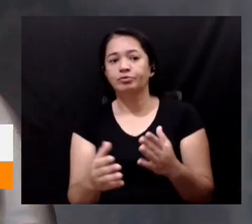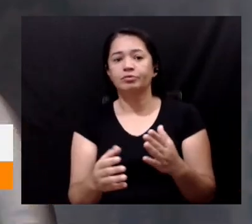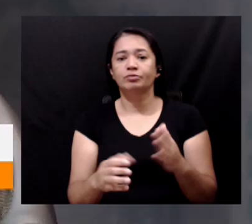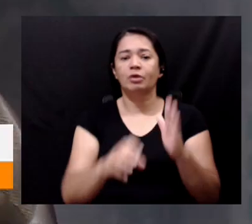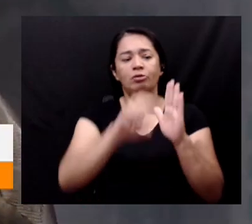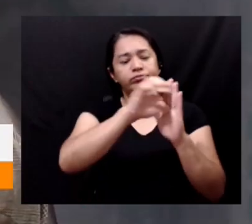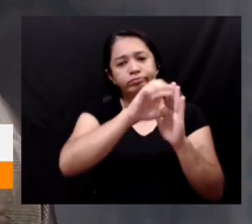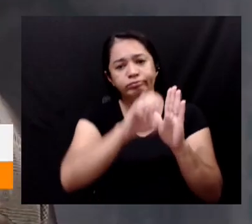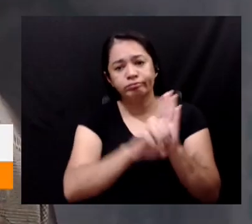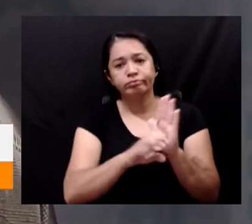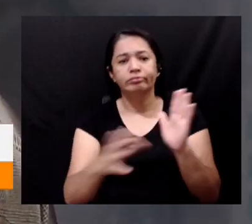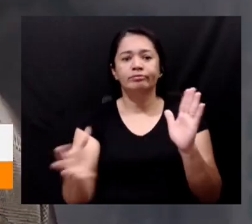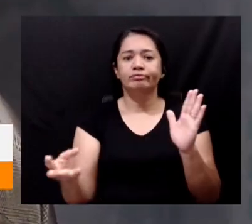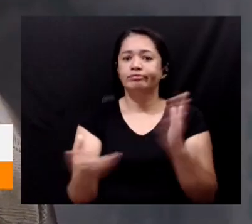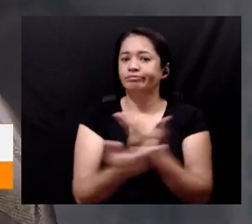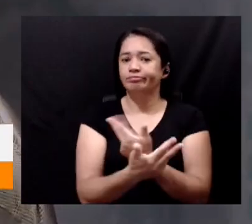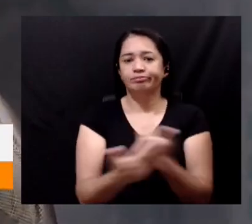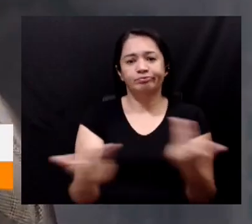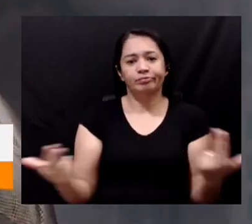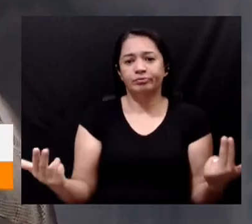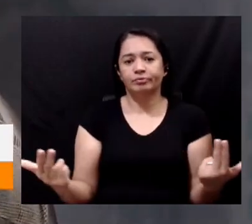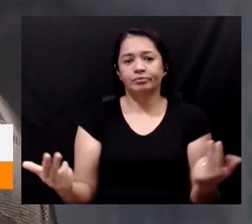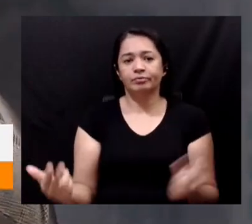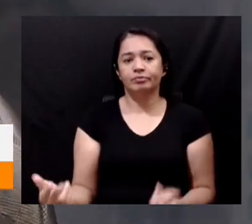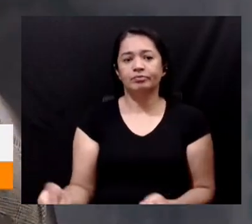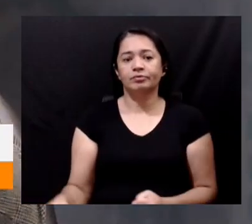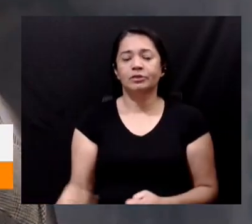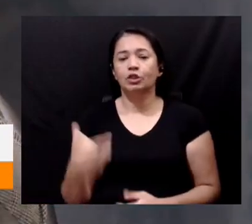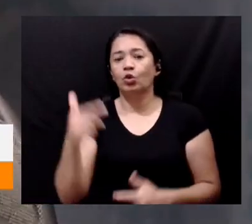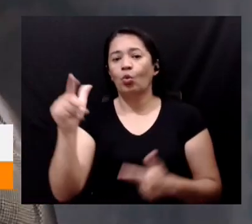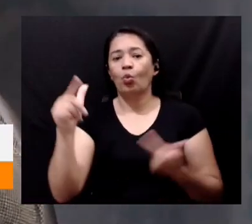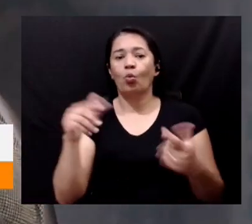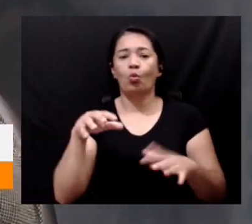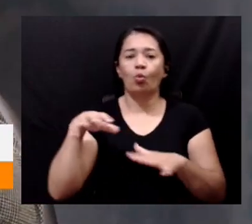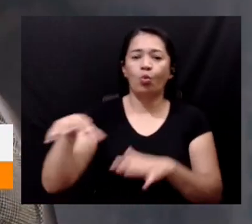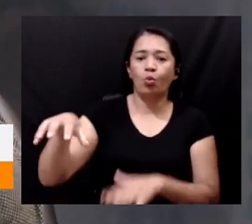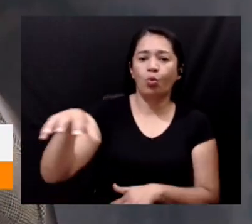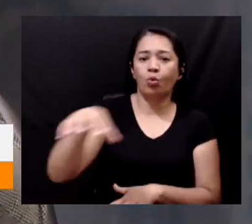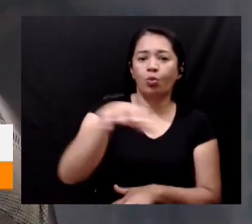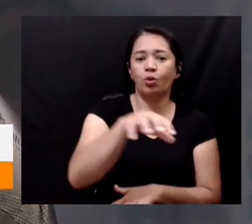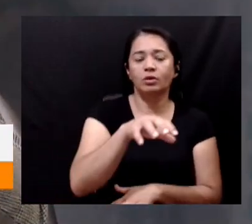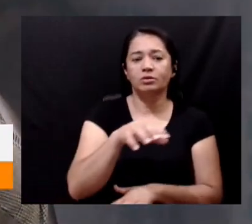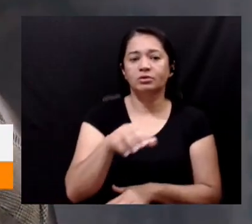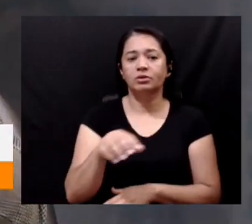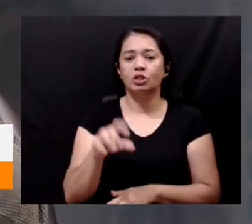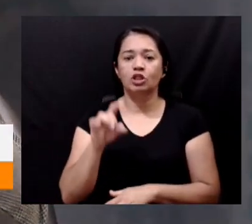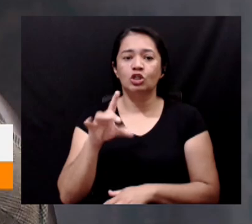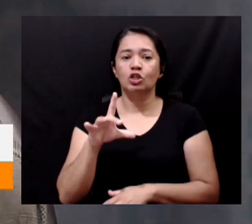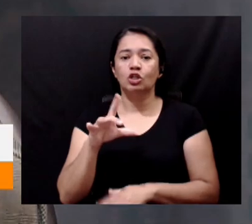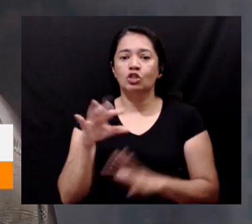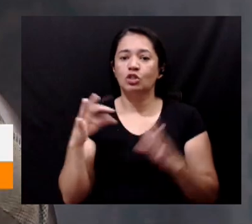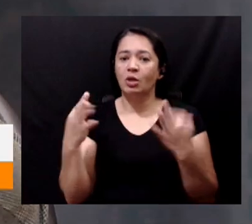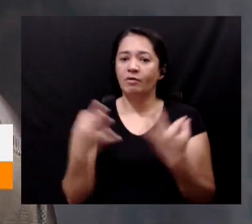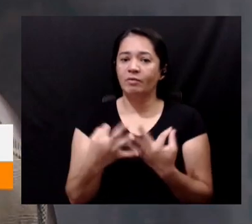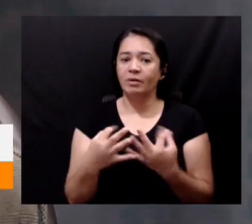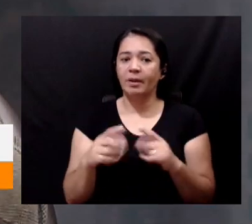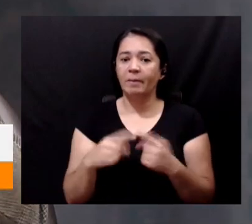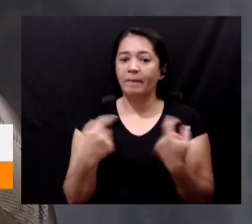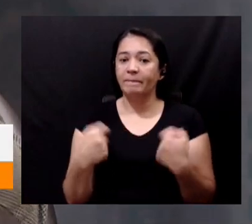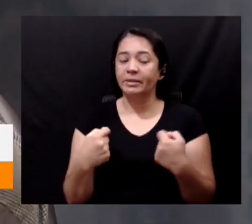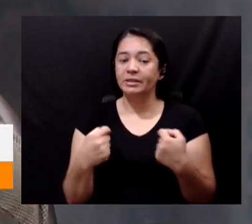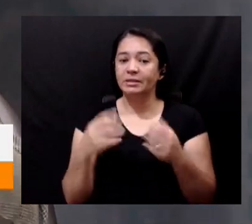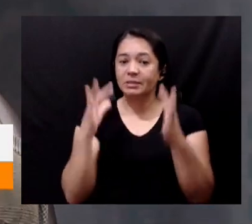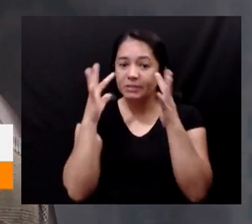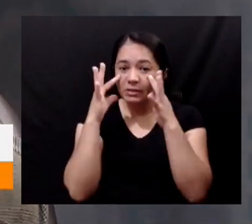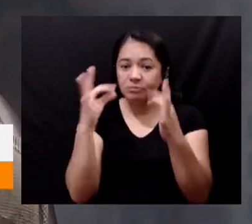estatal e, né, em outras áreas ali que não só a familiar, que precisam ser vistas e